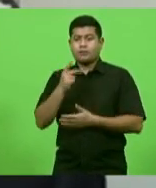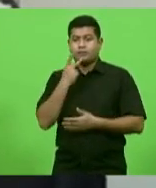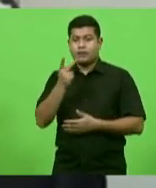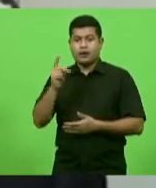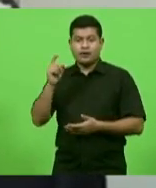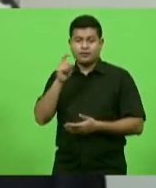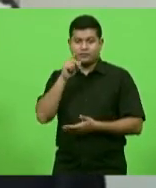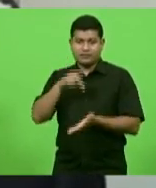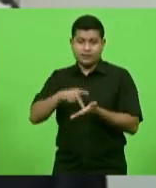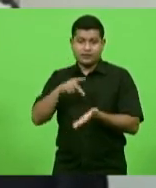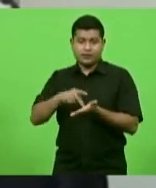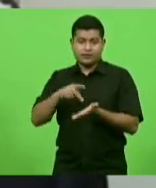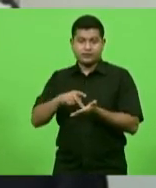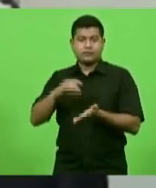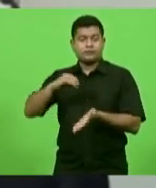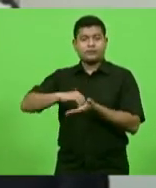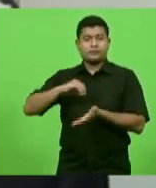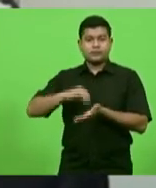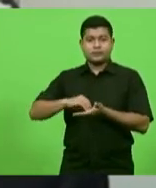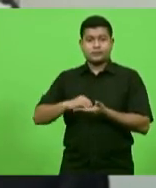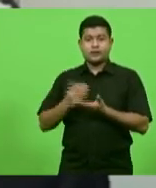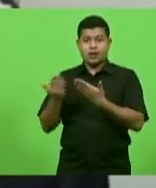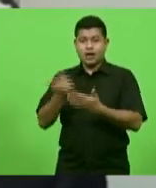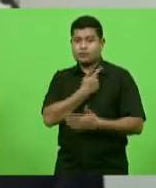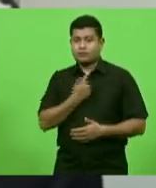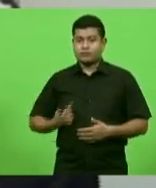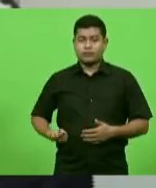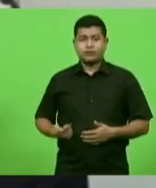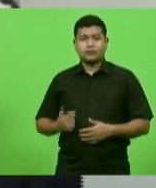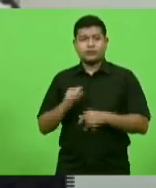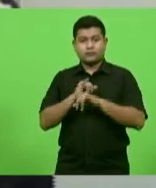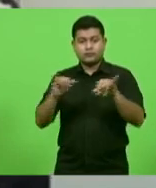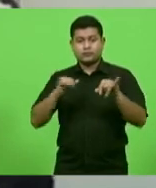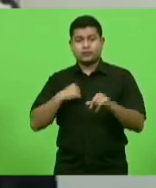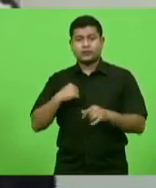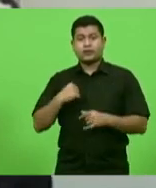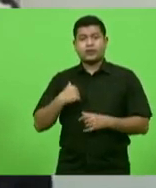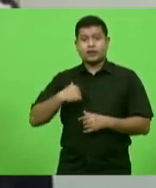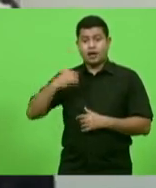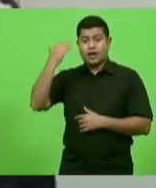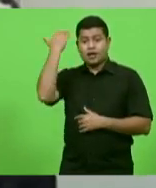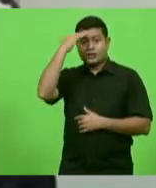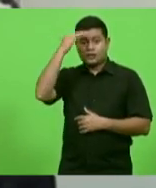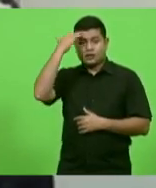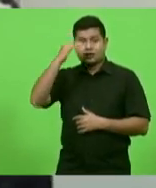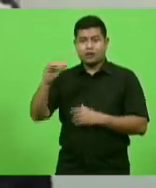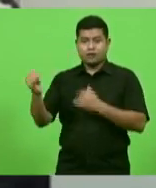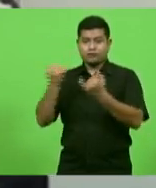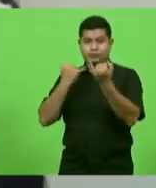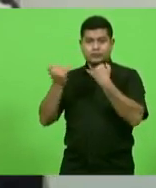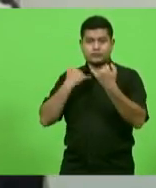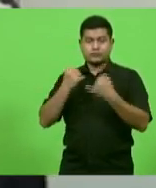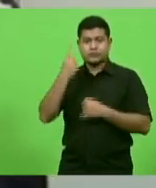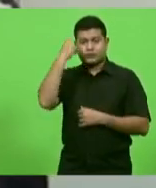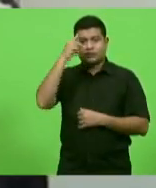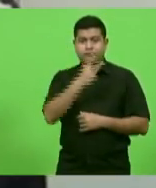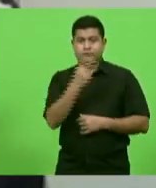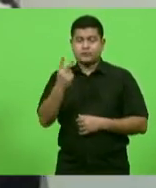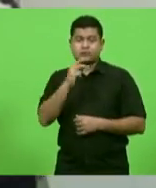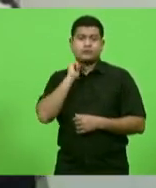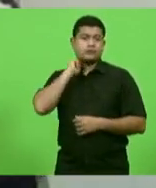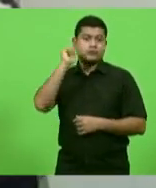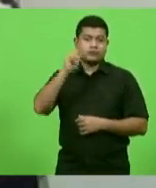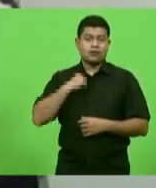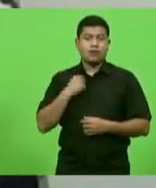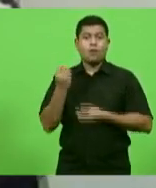o governador informou que a ciência ocorreu em 22 abr Um a ciência da forma como